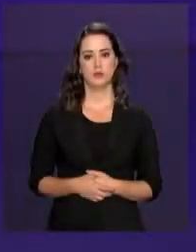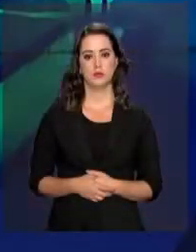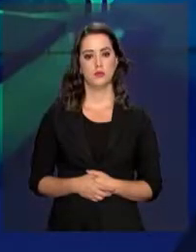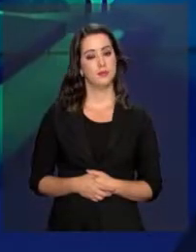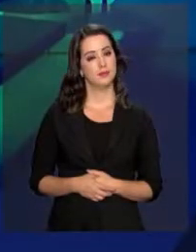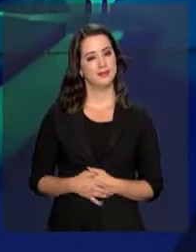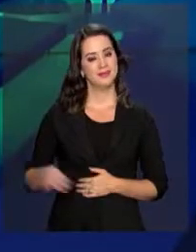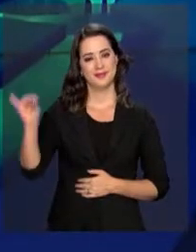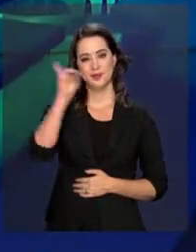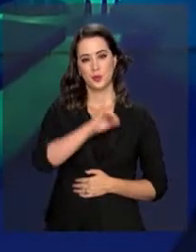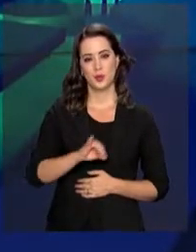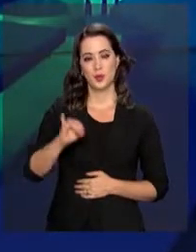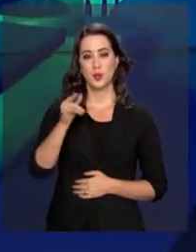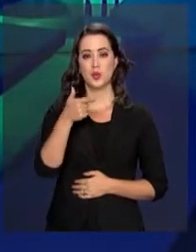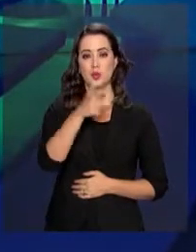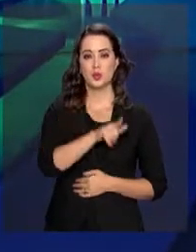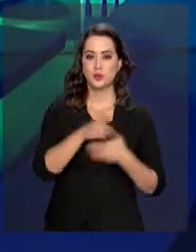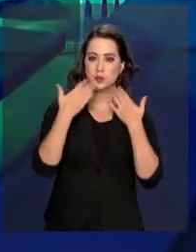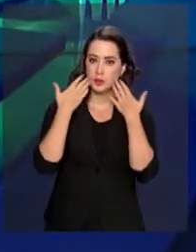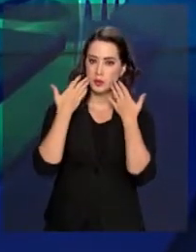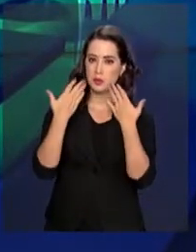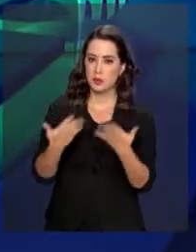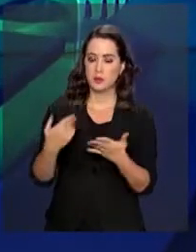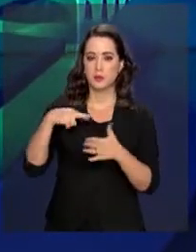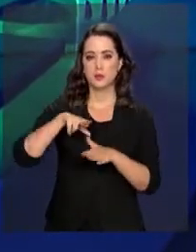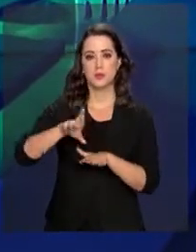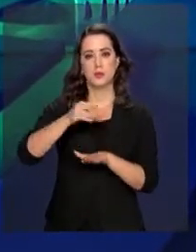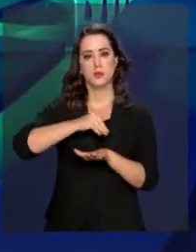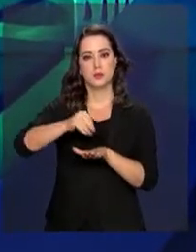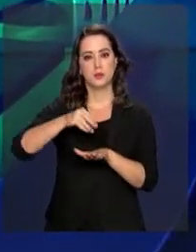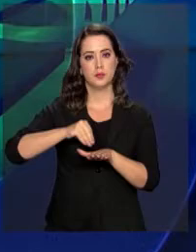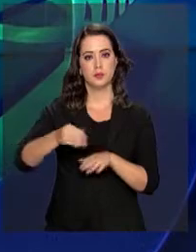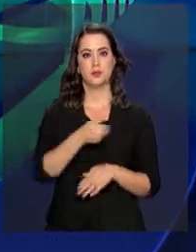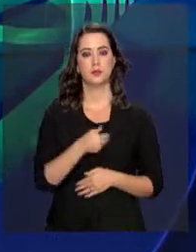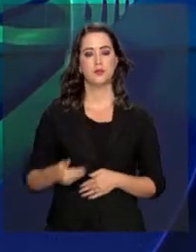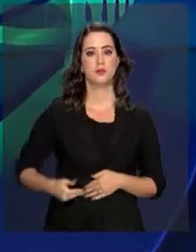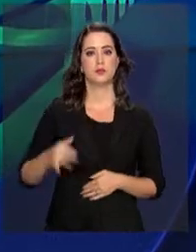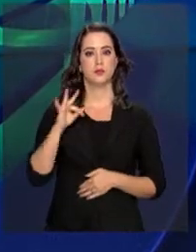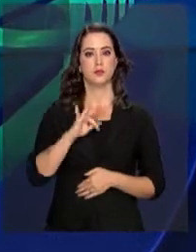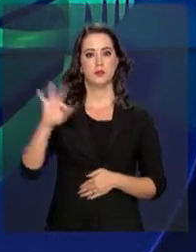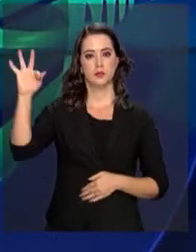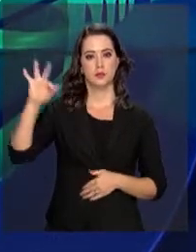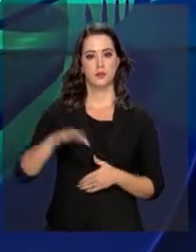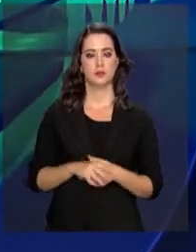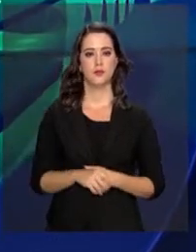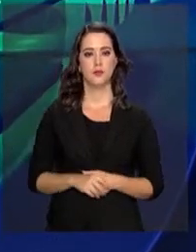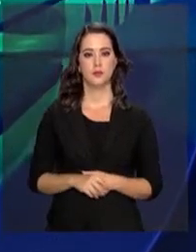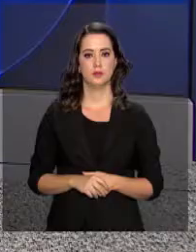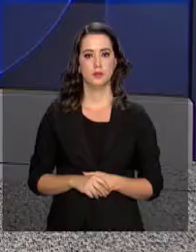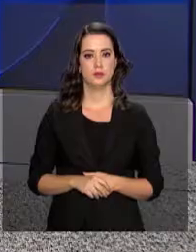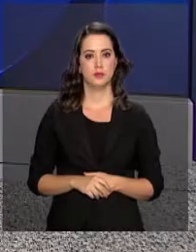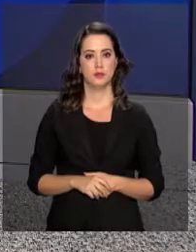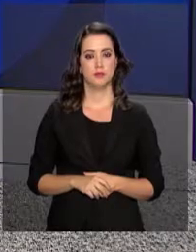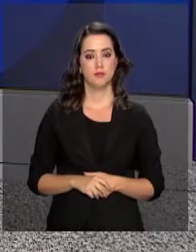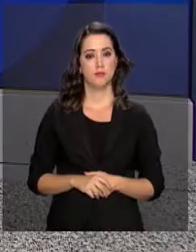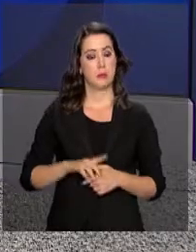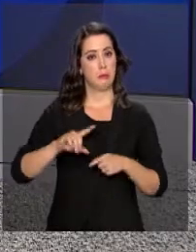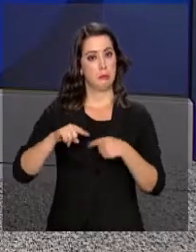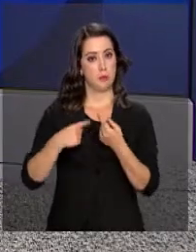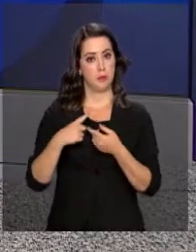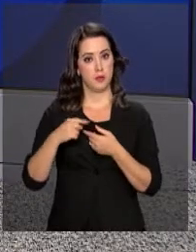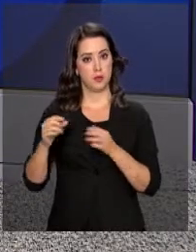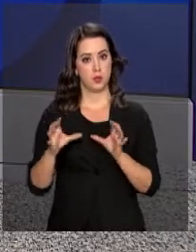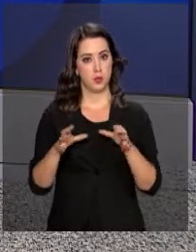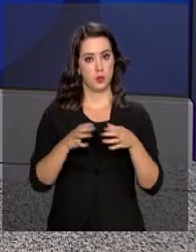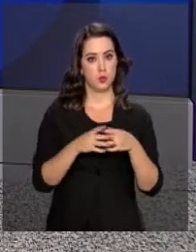lá estamos de volta com mais uma edição do repórter nbr e as notícias do governo federal apesar da